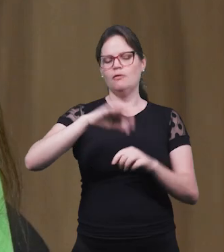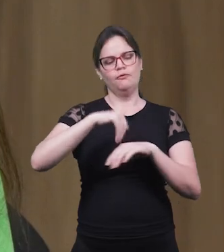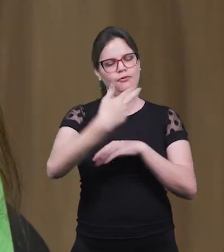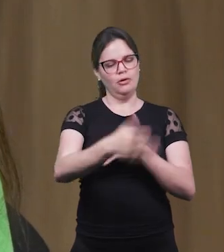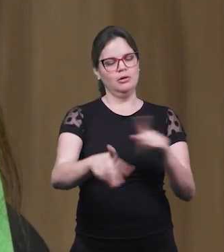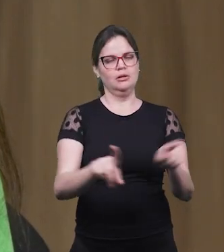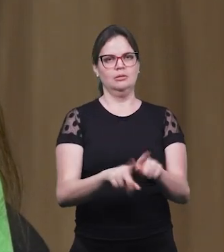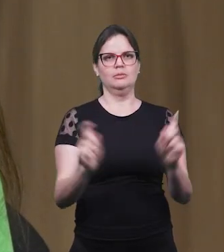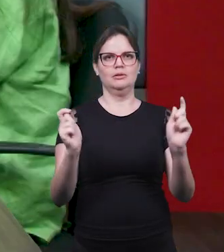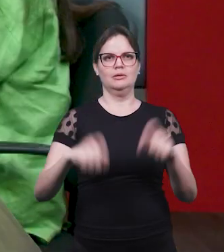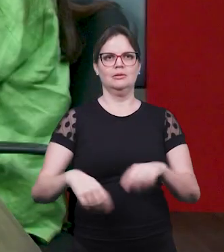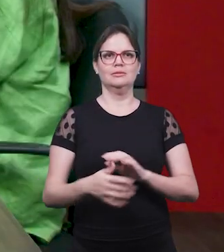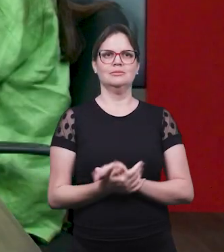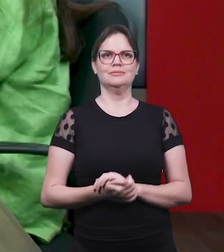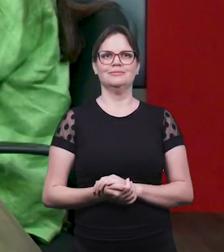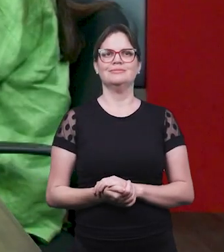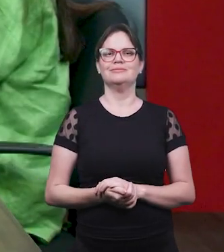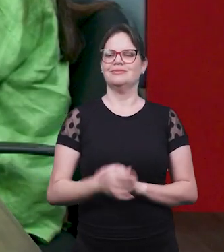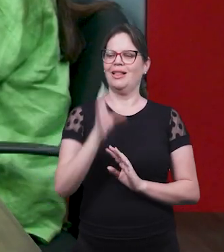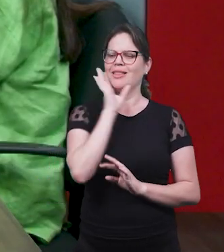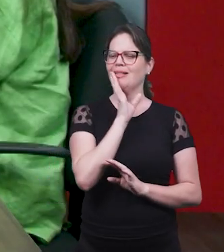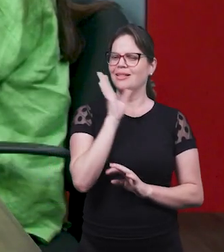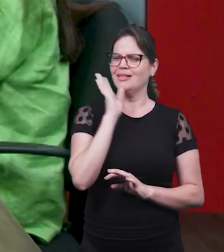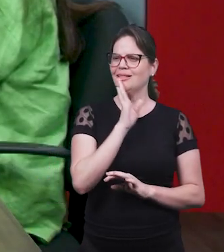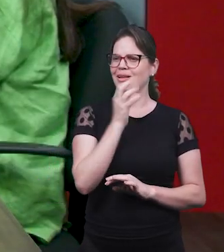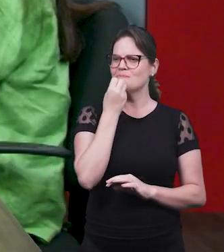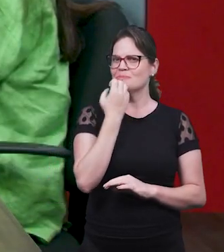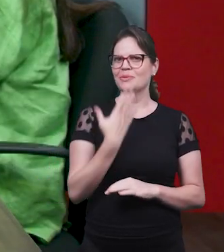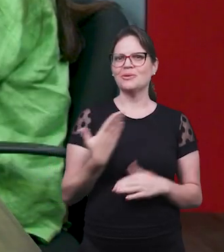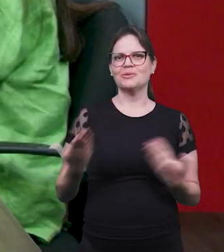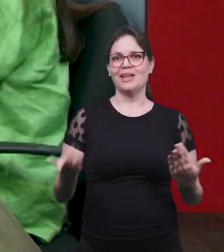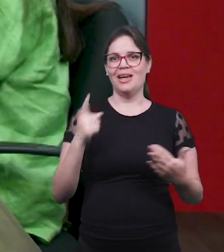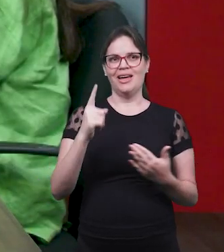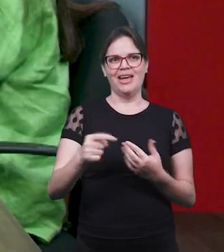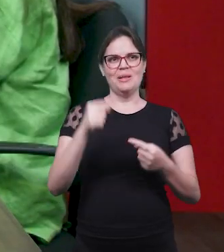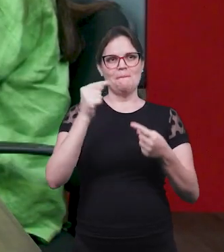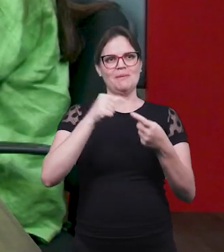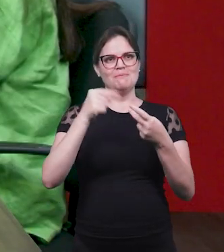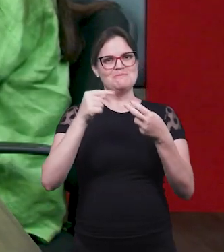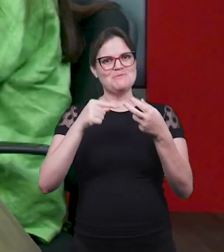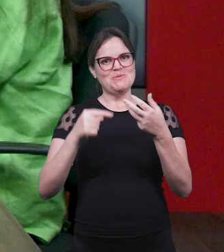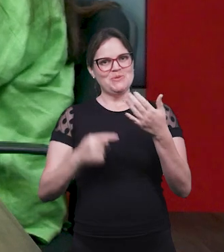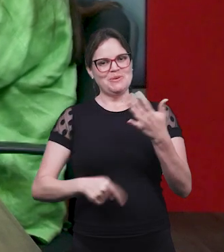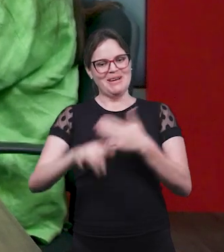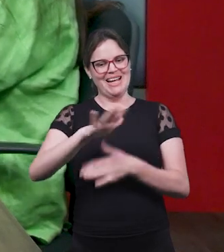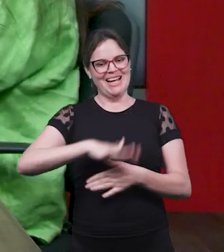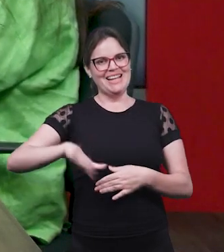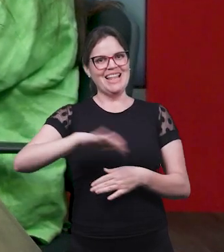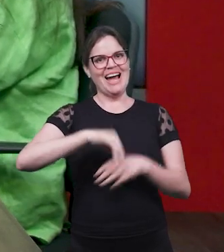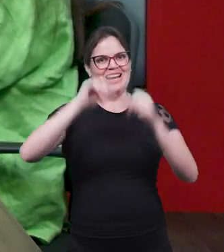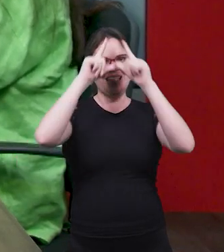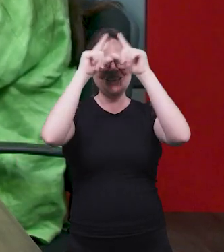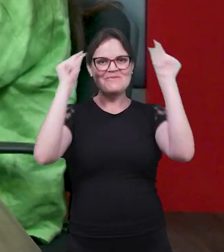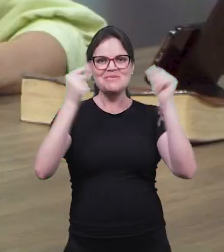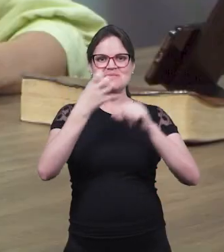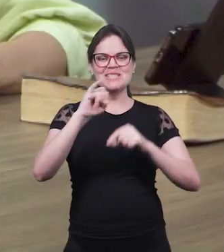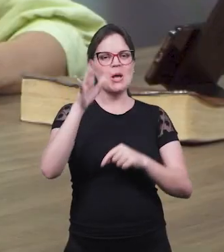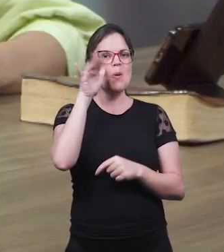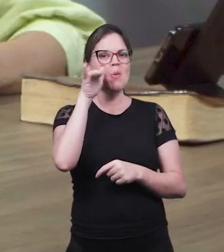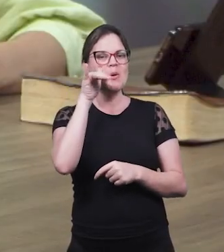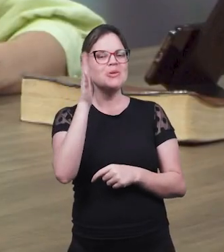de saúde. Muito bom. Bacana, né? Valéria abre um leque da área da enfermagem, que para quem tem